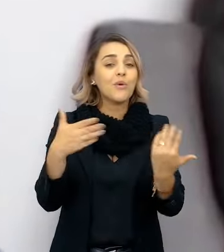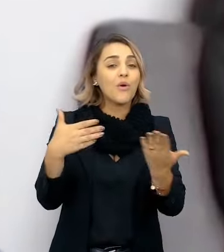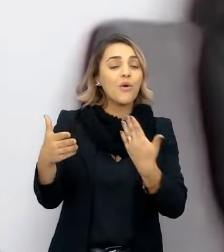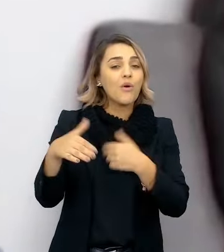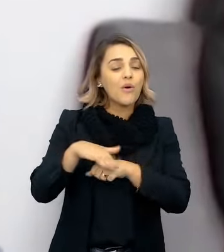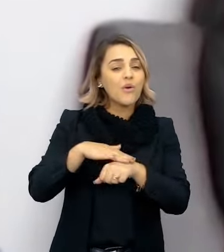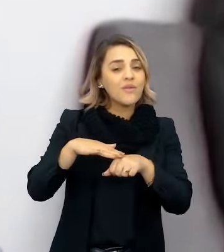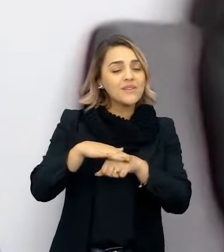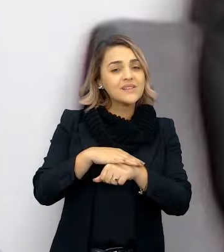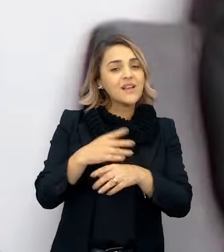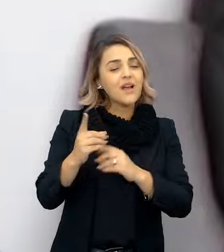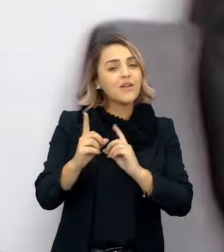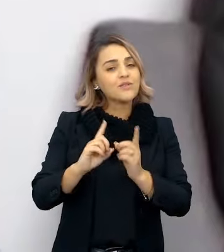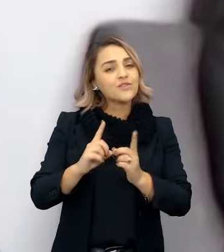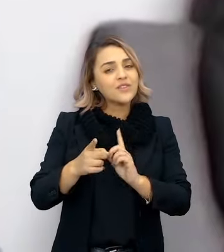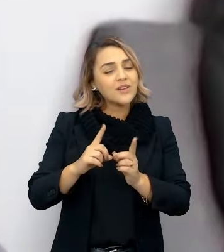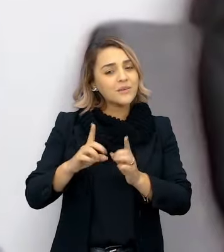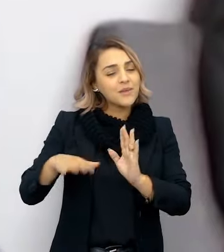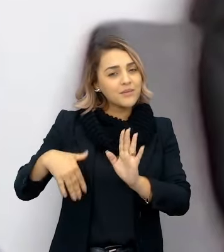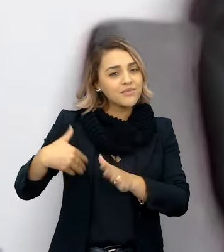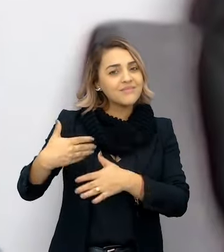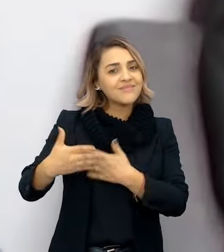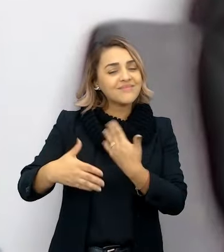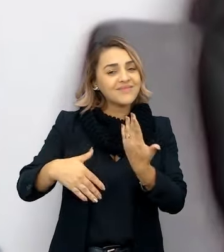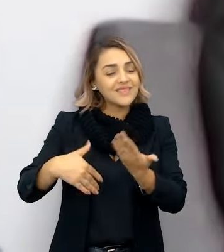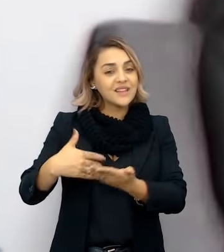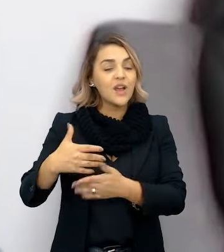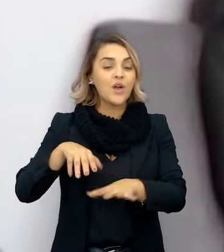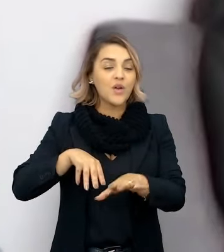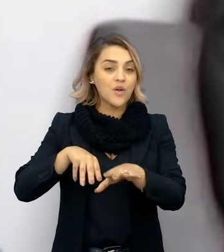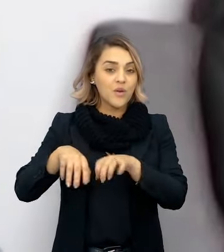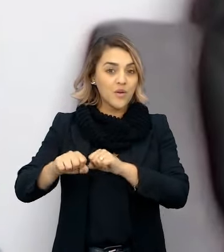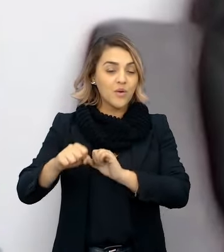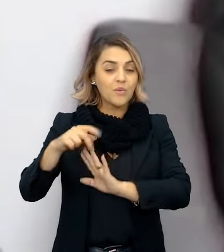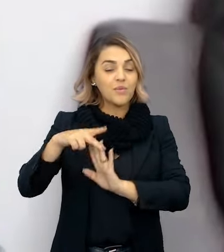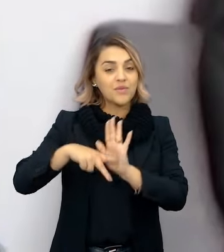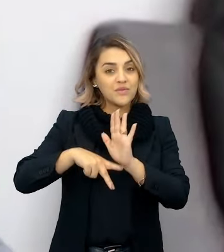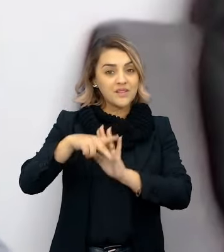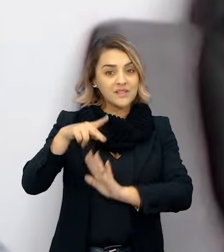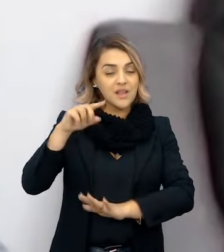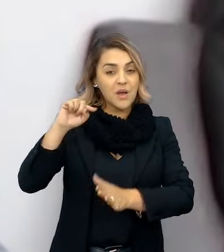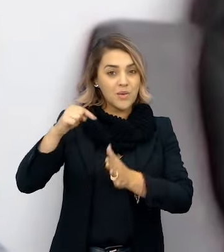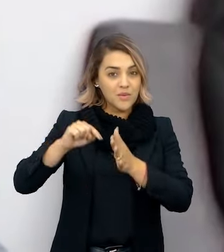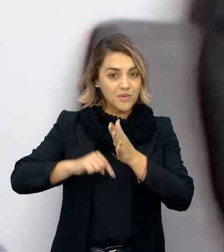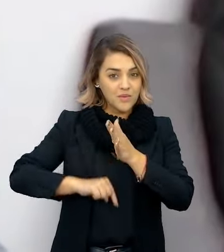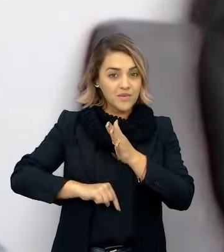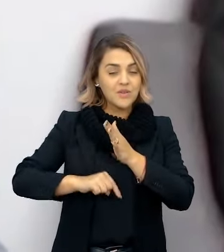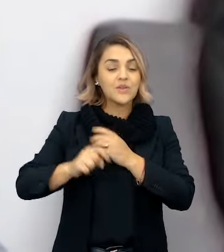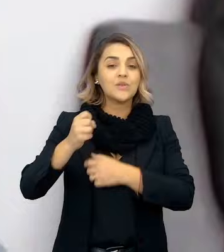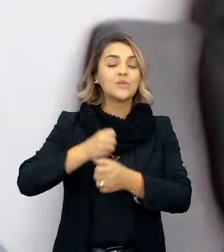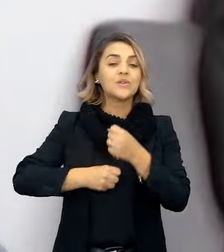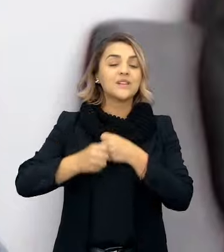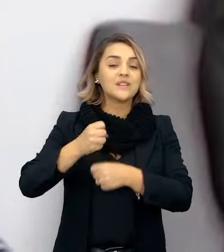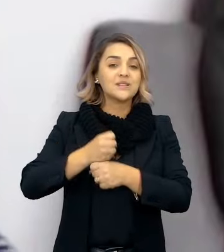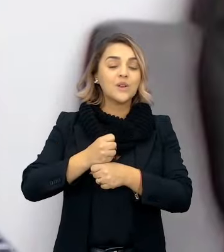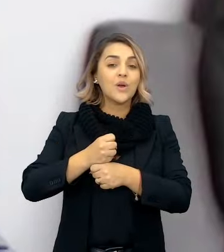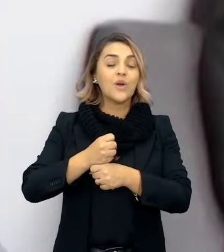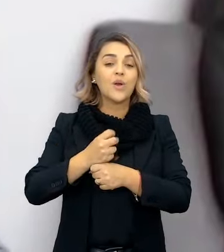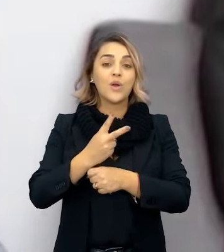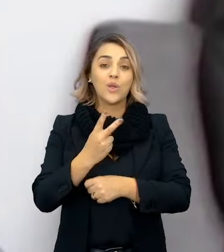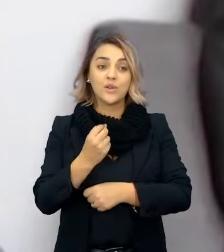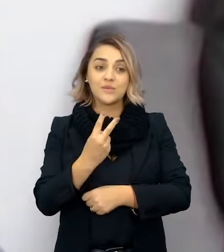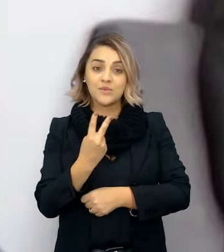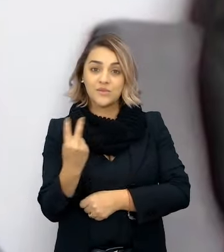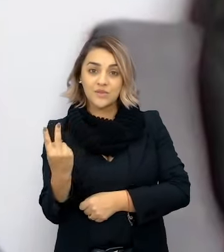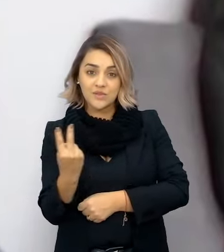sobre a dinâmica das formações do Programa de Recuperação e Aprofundamento do ano de 2022, né? Então, nós